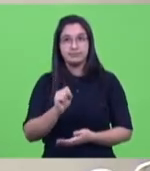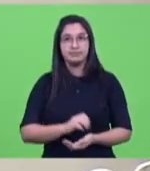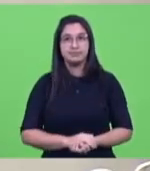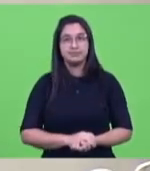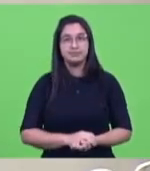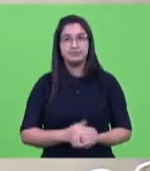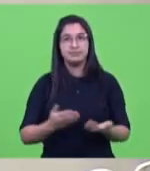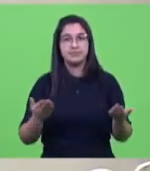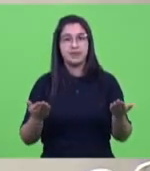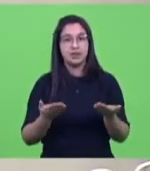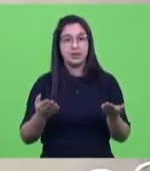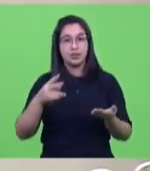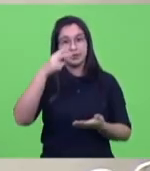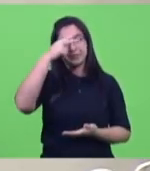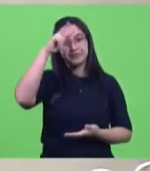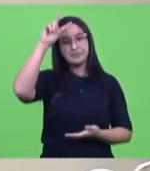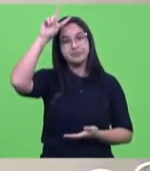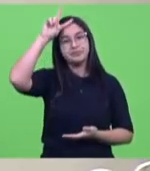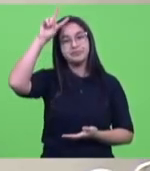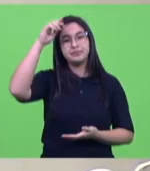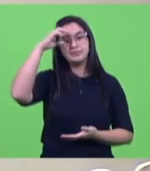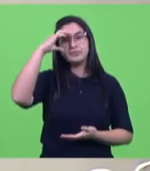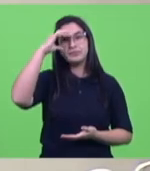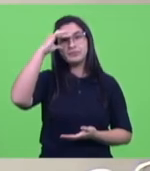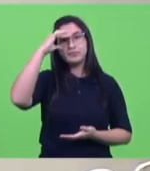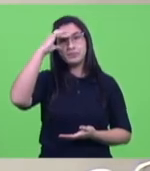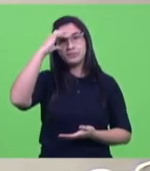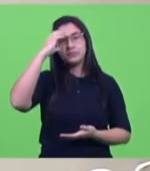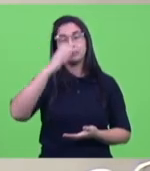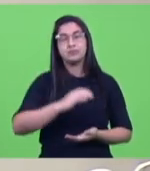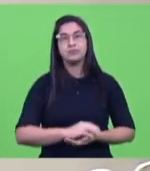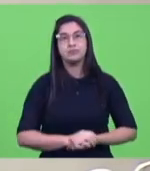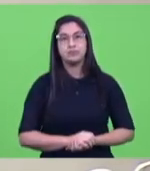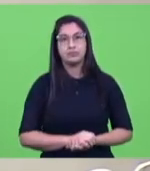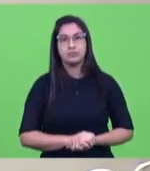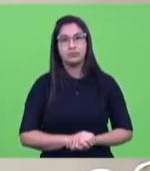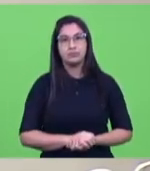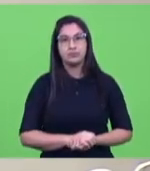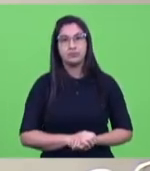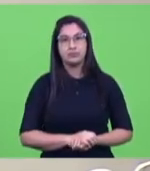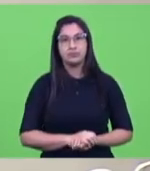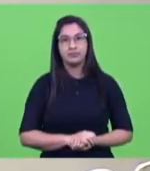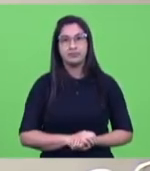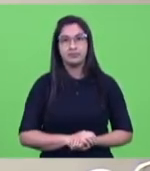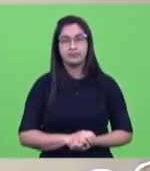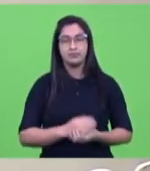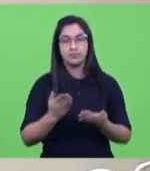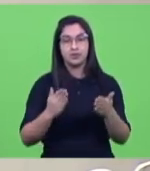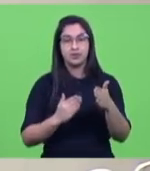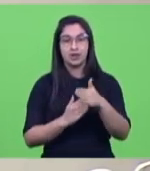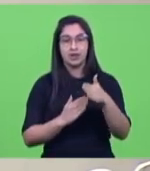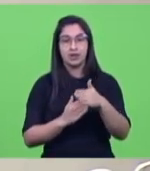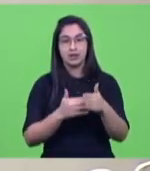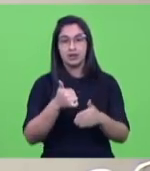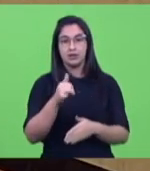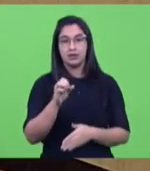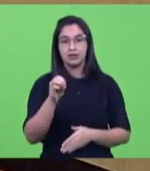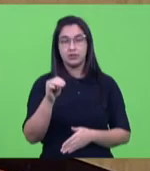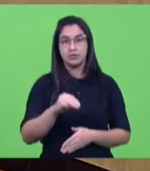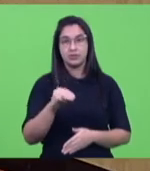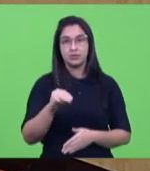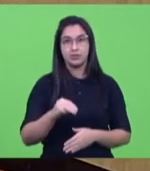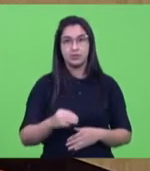deputado, doutor Vicente Carro Preso. Deputado doutor Vicente Carro Preso. Vossa Excelência terá 10 minutos.